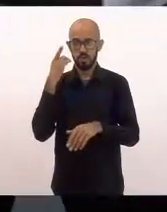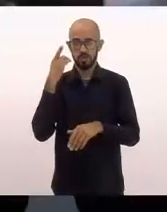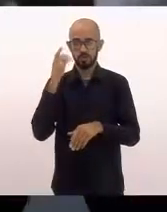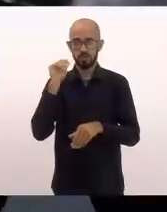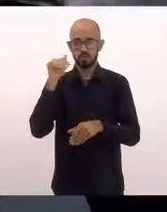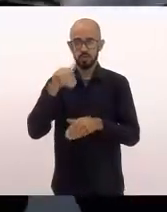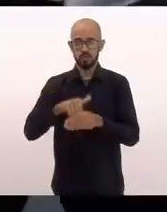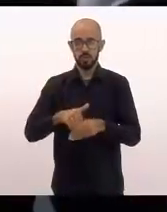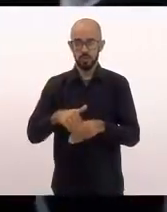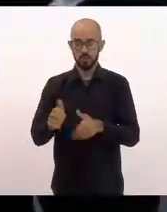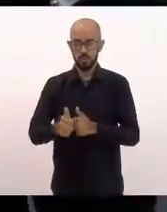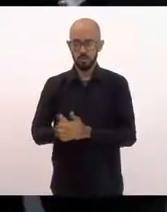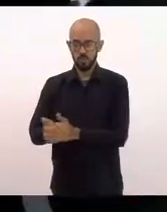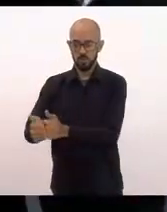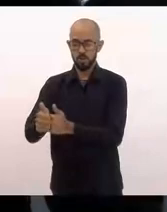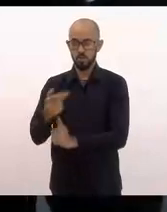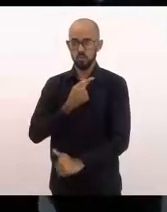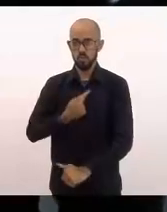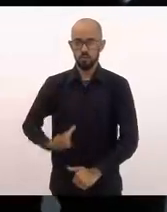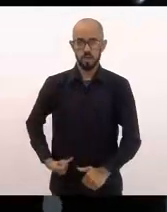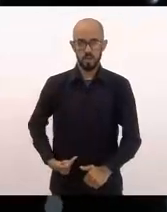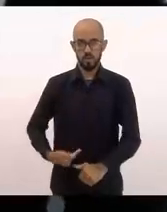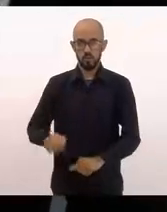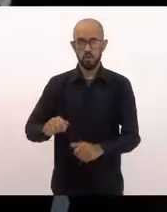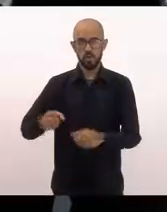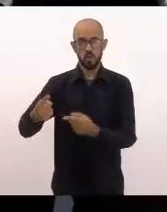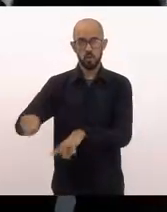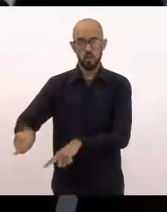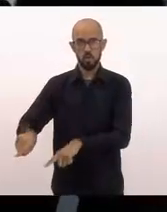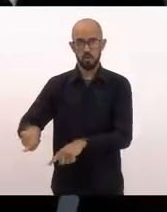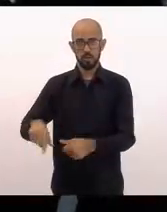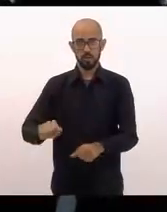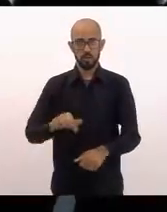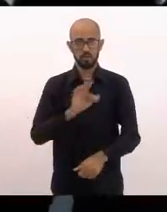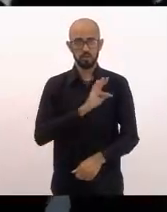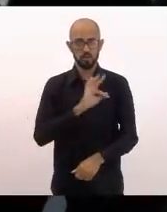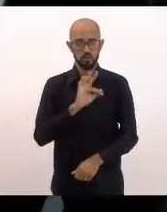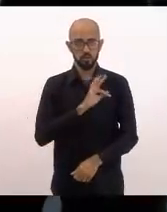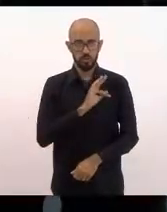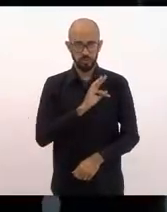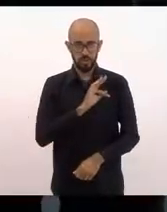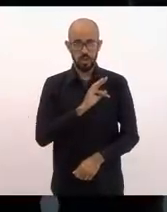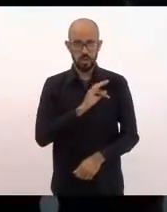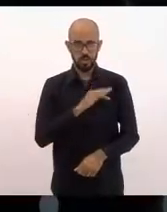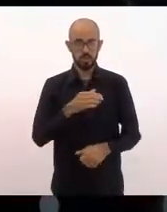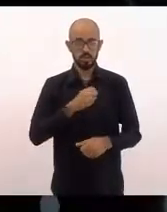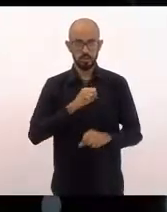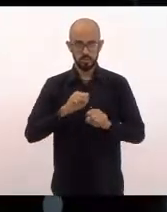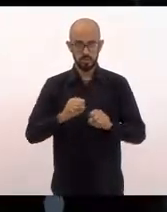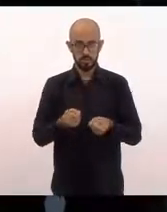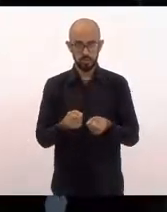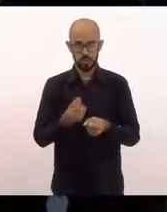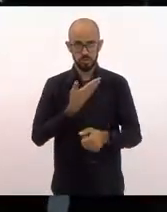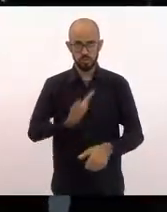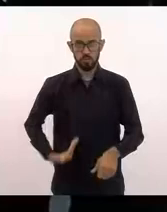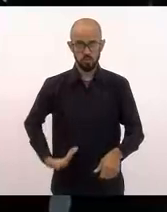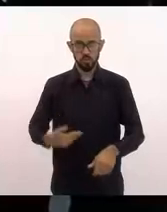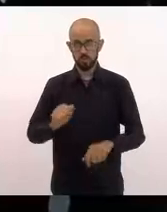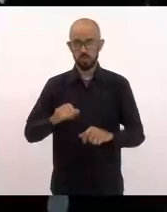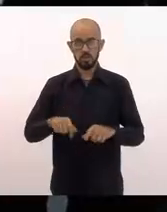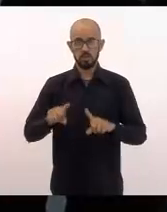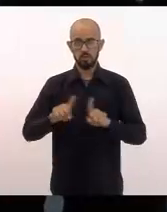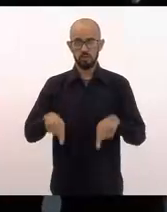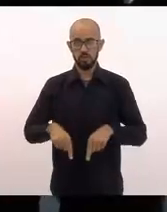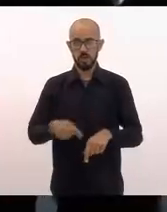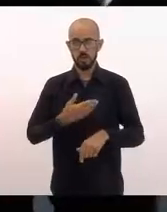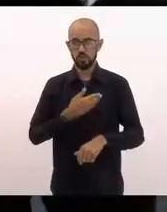favor do governador e contra agentes de segurança pública, contra servidores públicos que estavam querendo